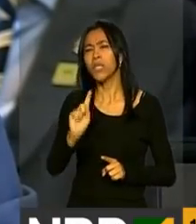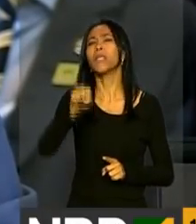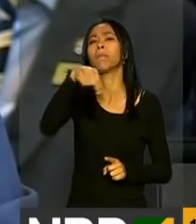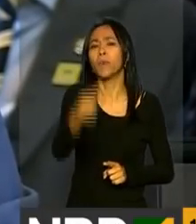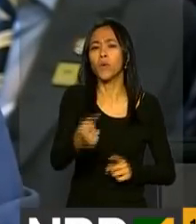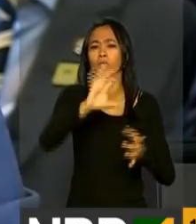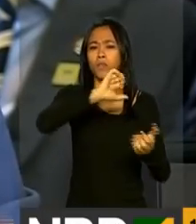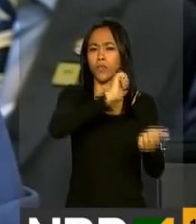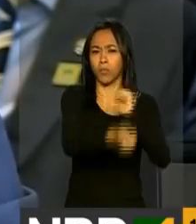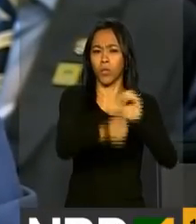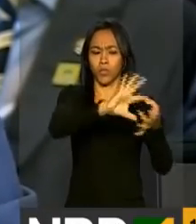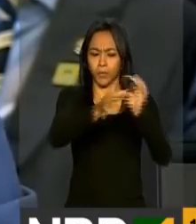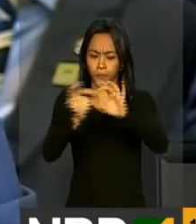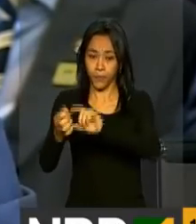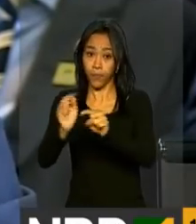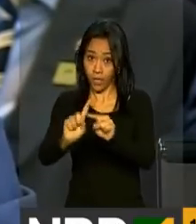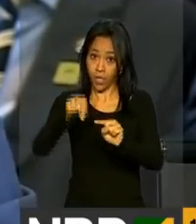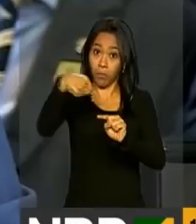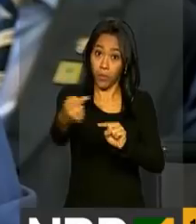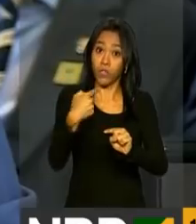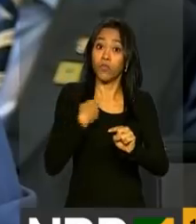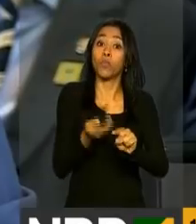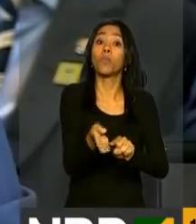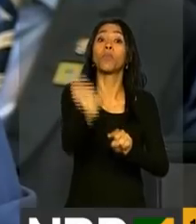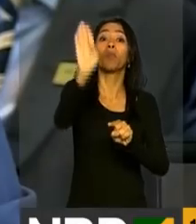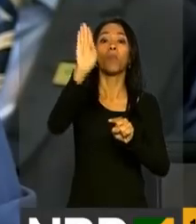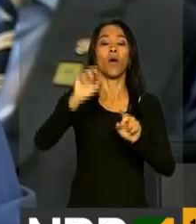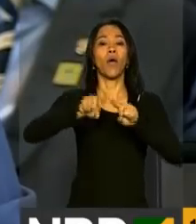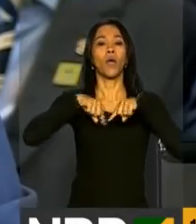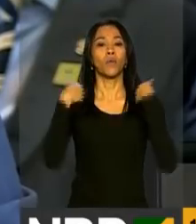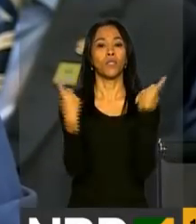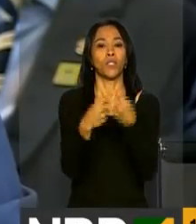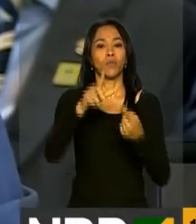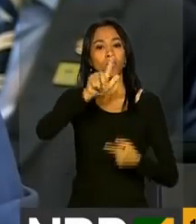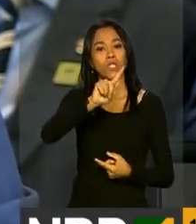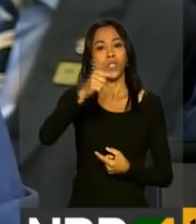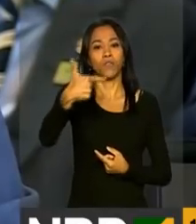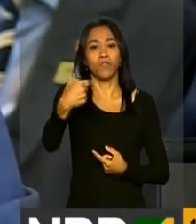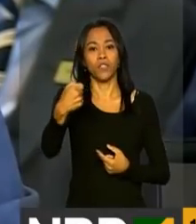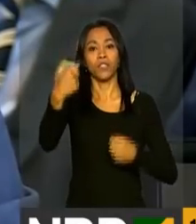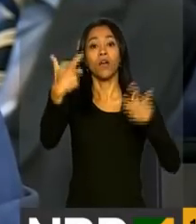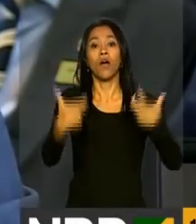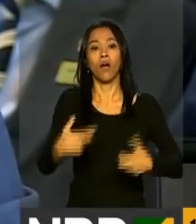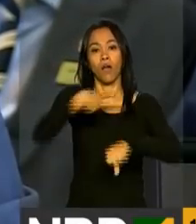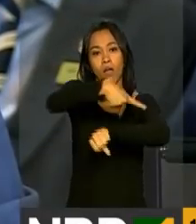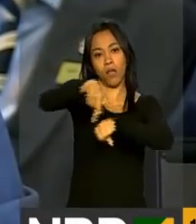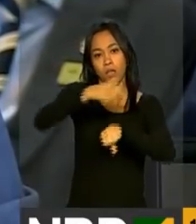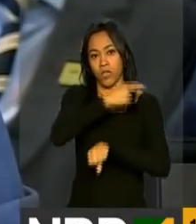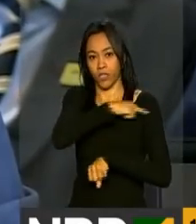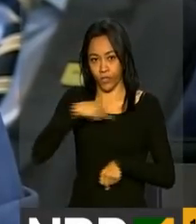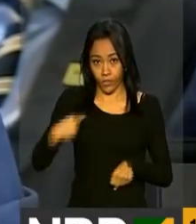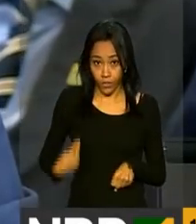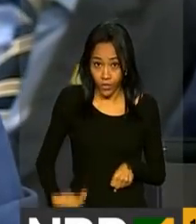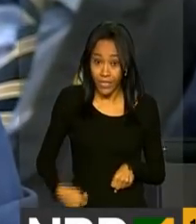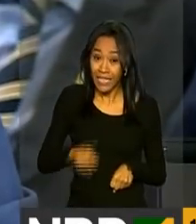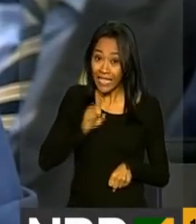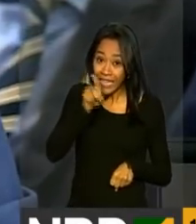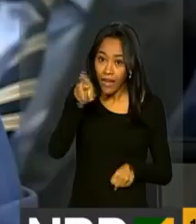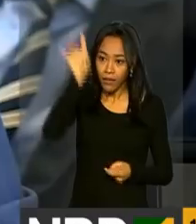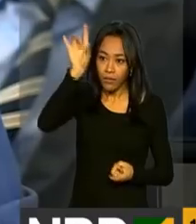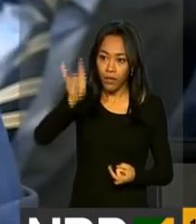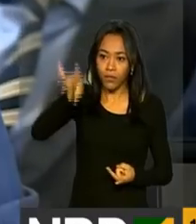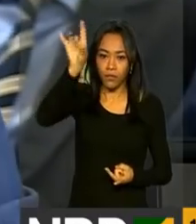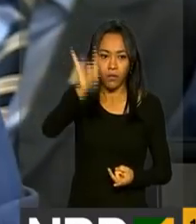fui a uma reunião do g20 que foi na china e é interessante cada chefe de